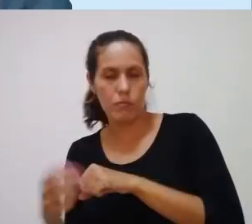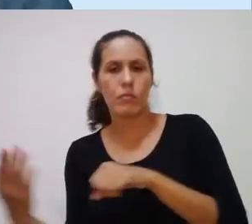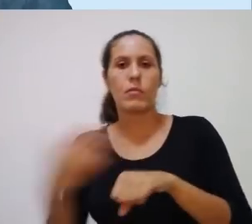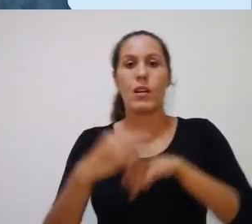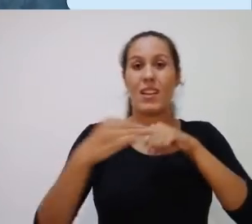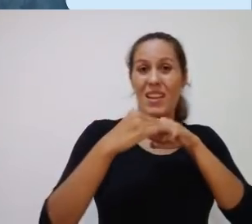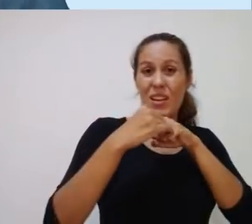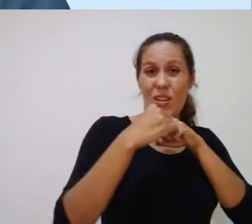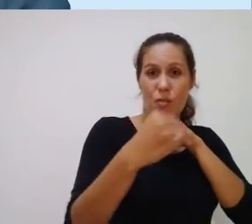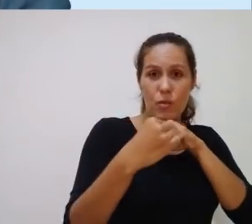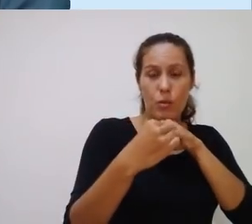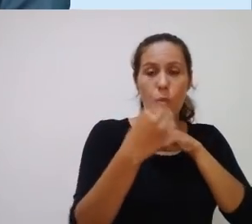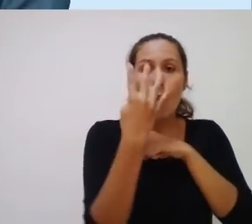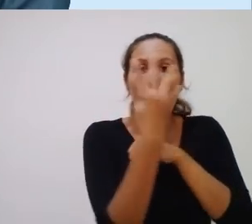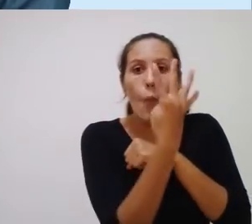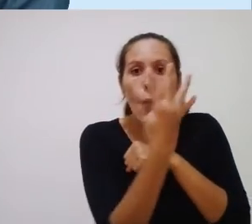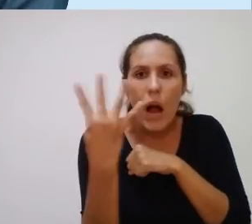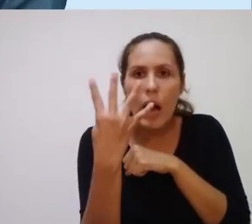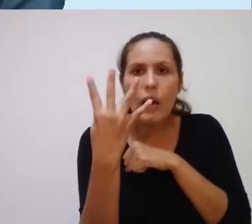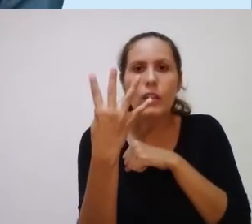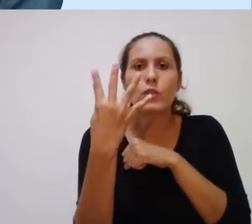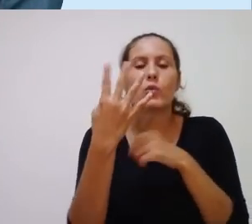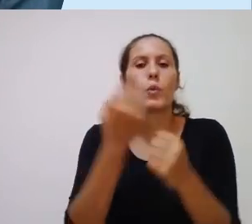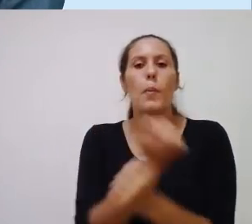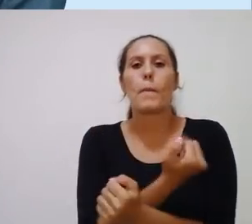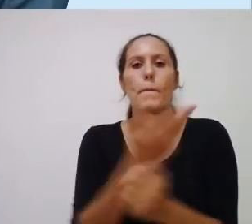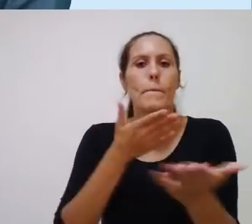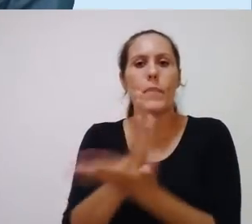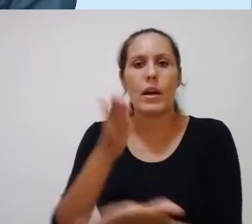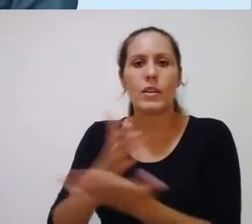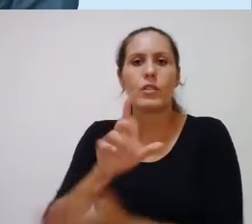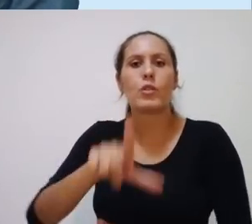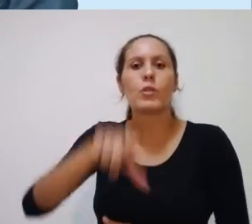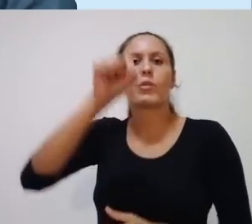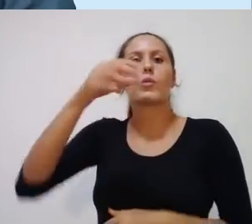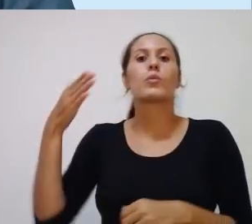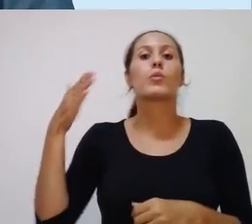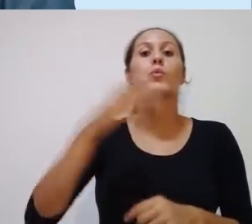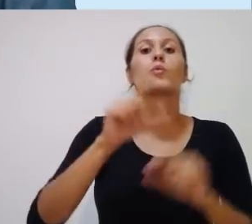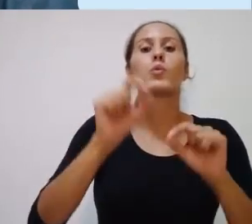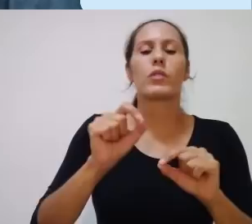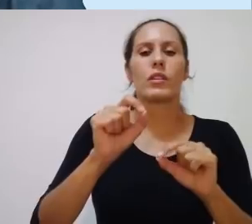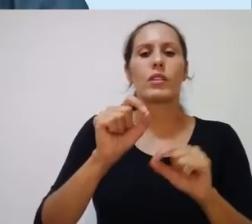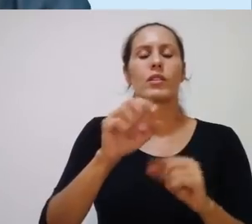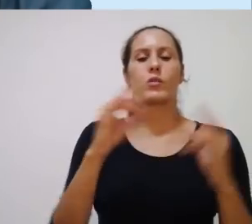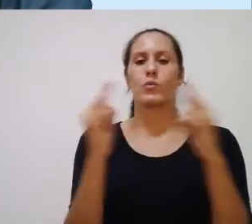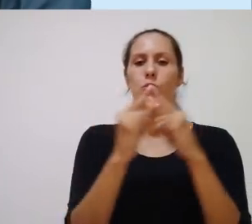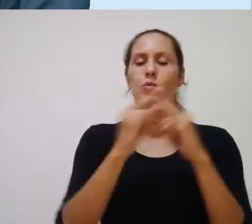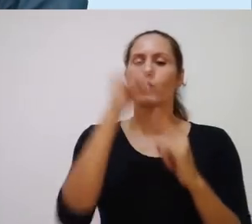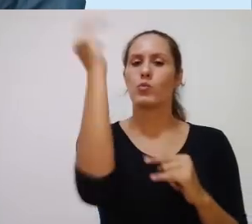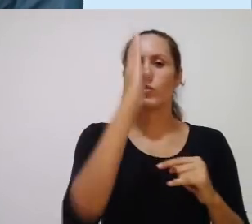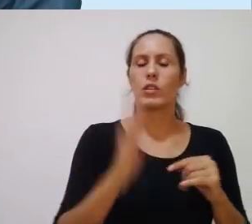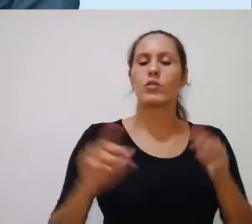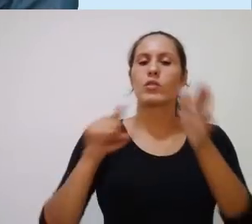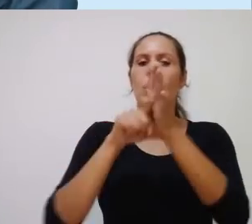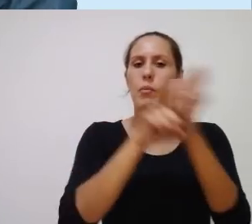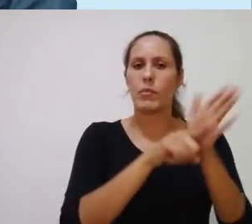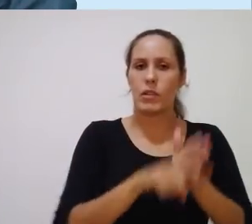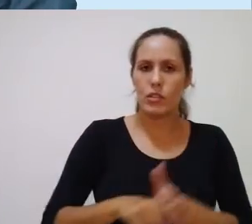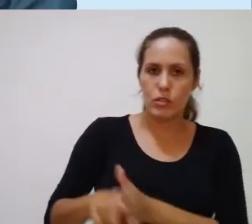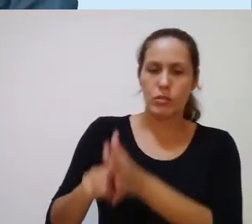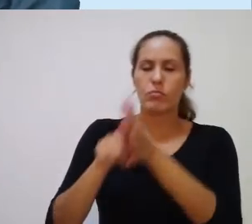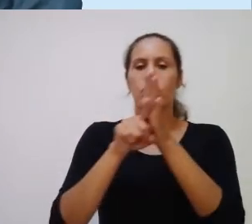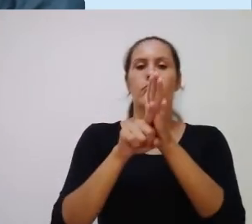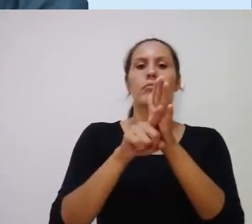passou em todos eles e escolheu ir para o Instituto Nacional de Pesquisas Espaciais. Observe, o trabalho de um padre, na década de